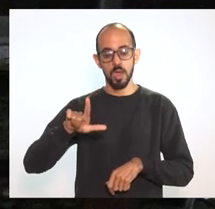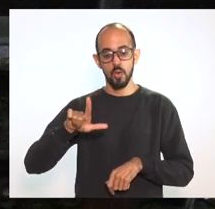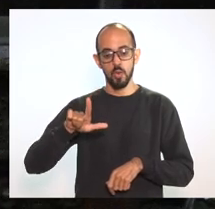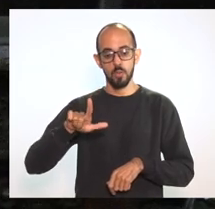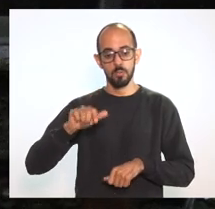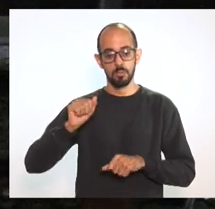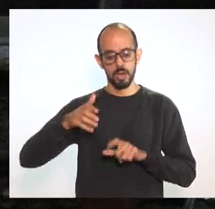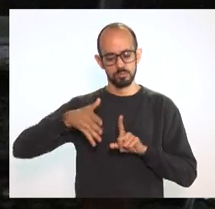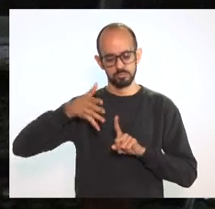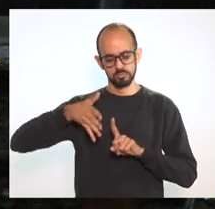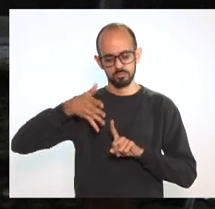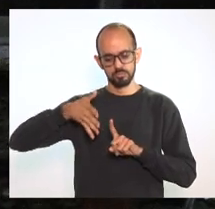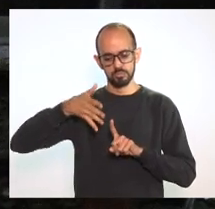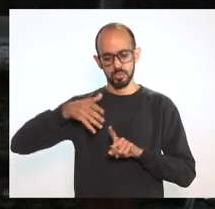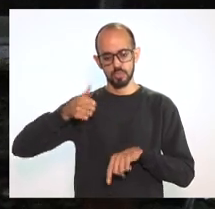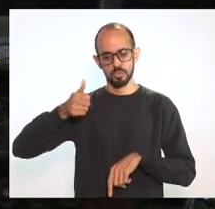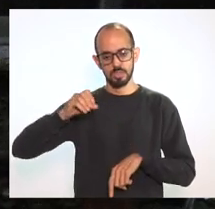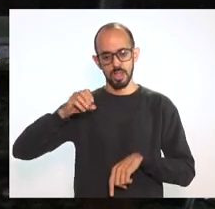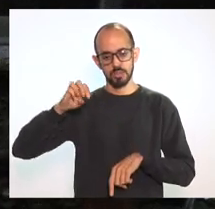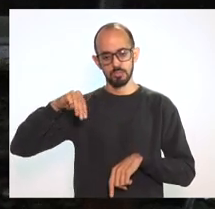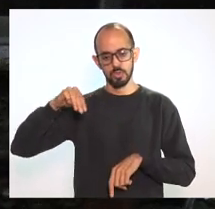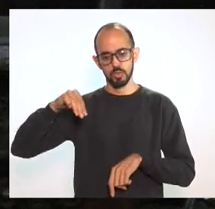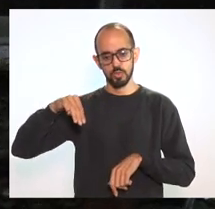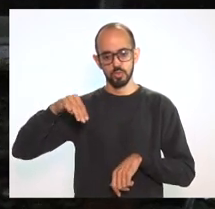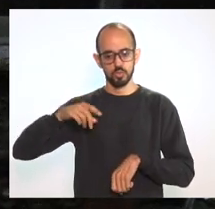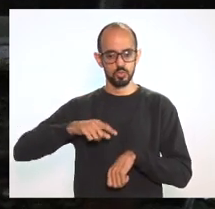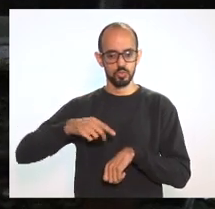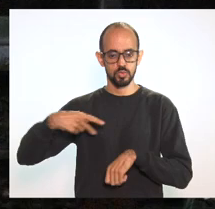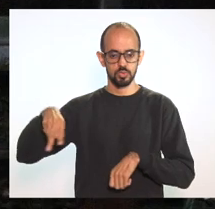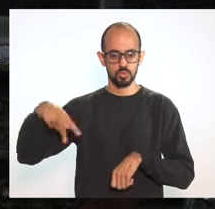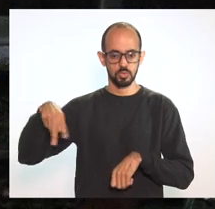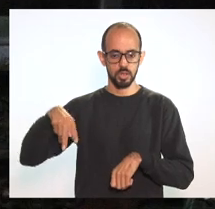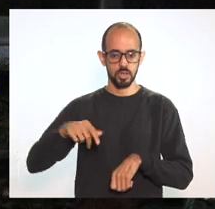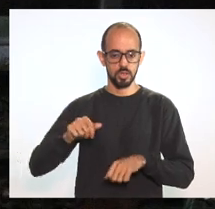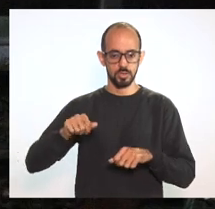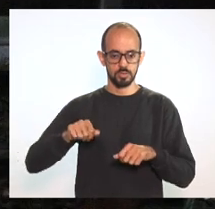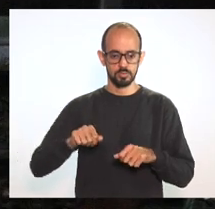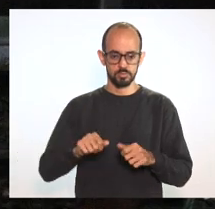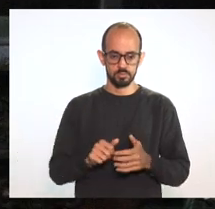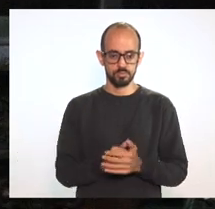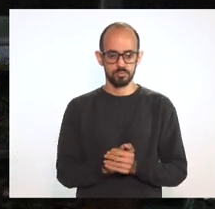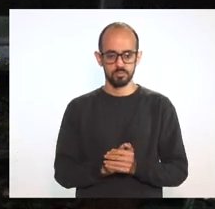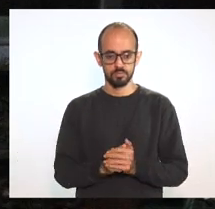minutos regimentais no púlpito da Alerj.